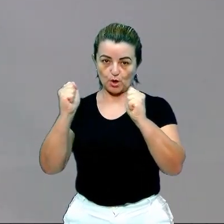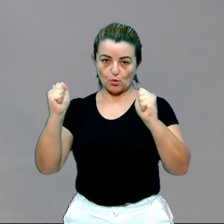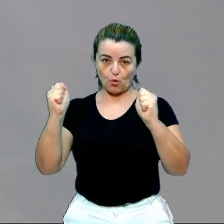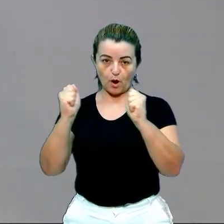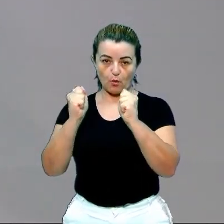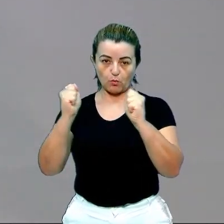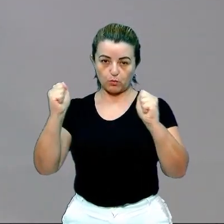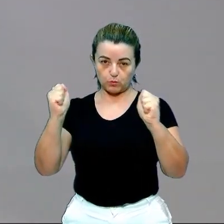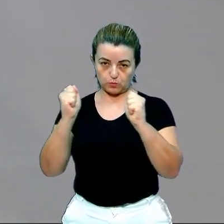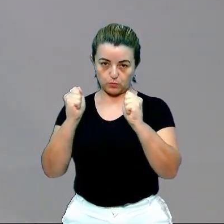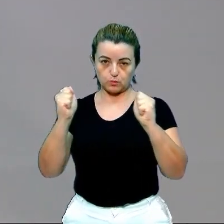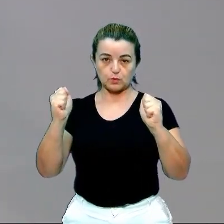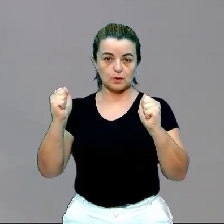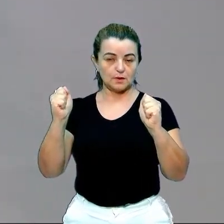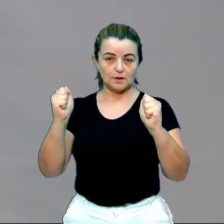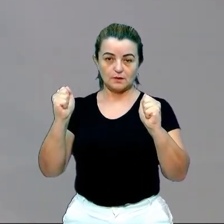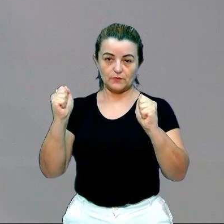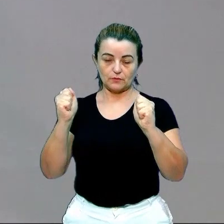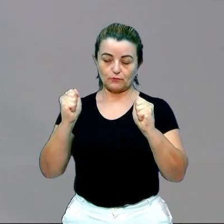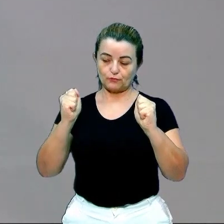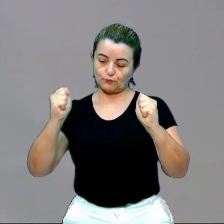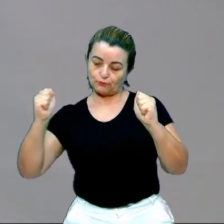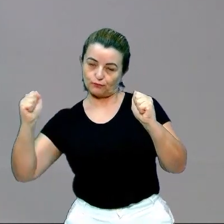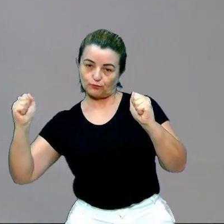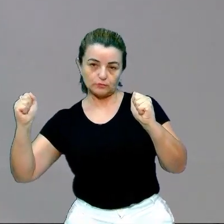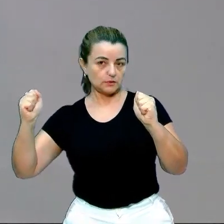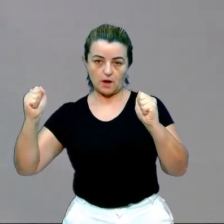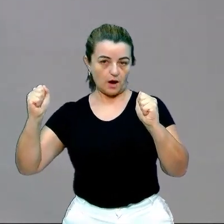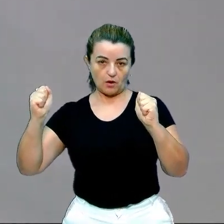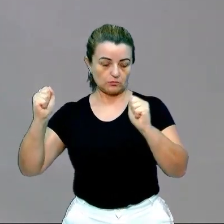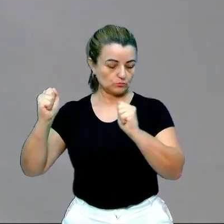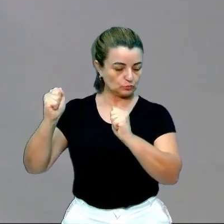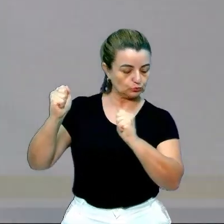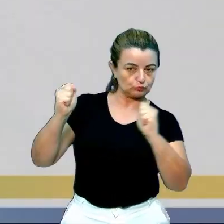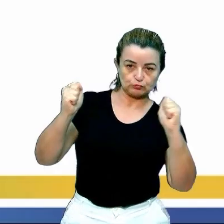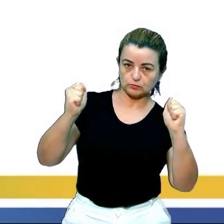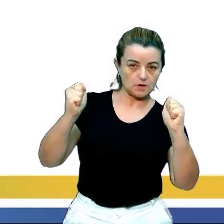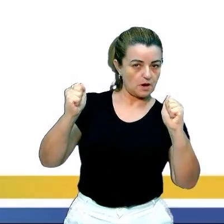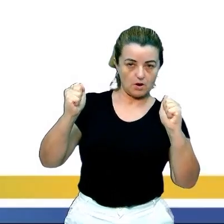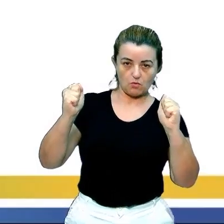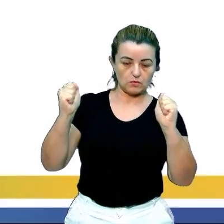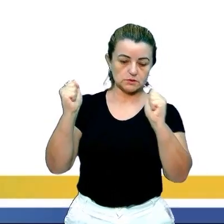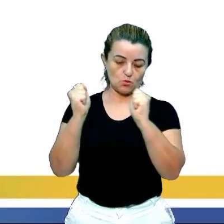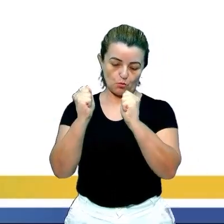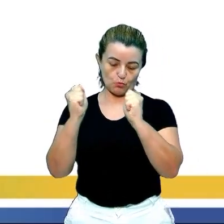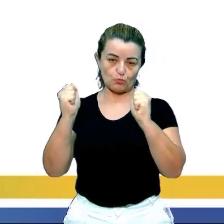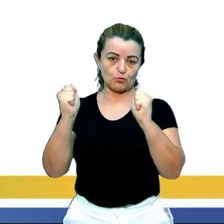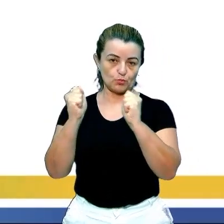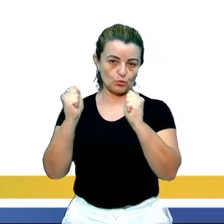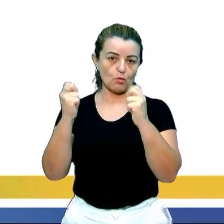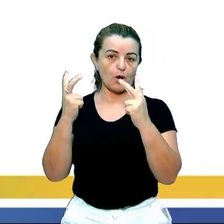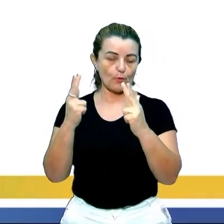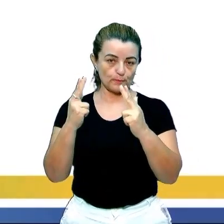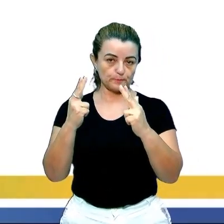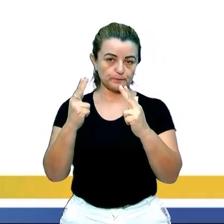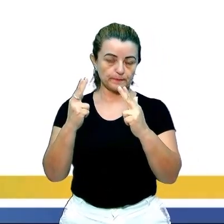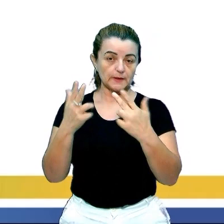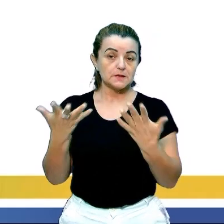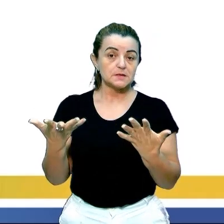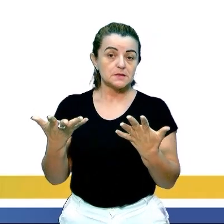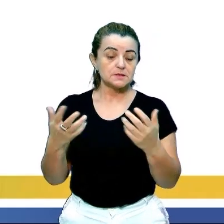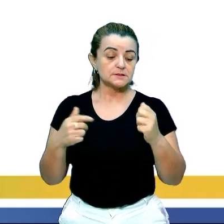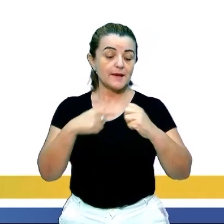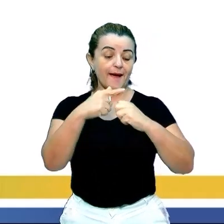mesmo. Então não vai ter um mais forte que o outro, é mais ou menos nesse sentido, tá? E para átomos